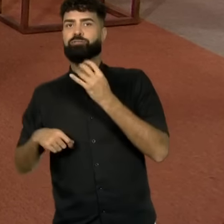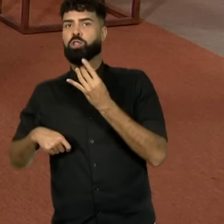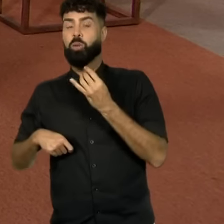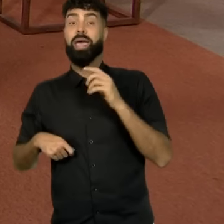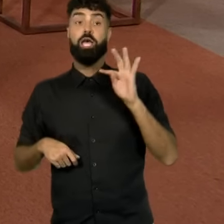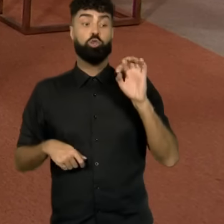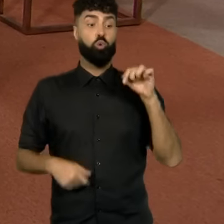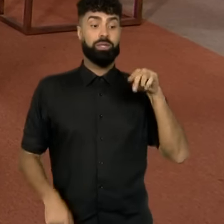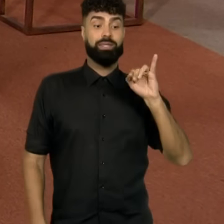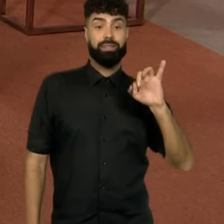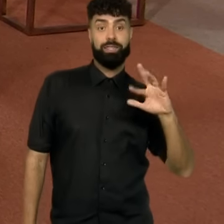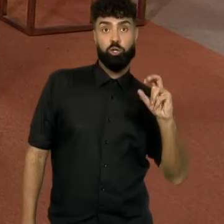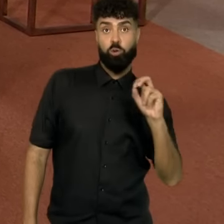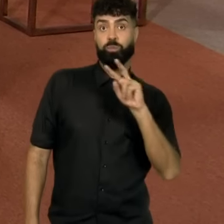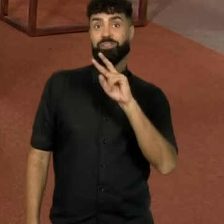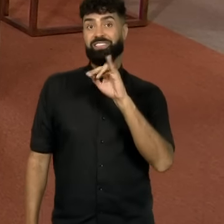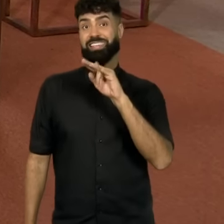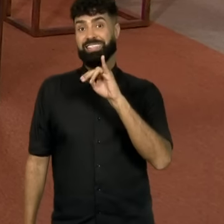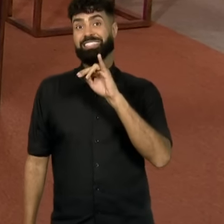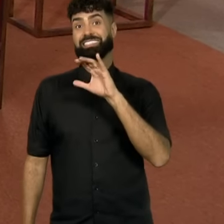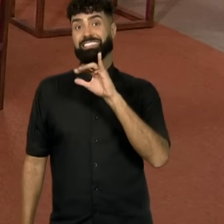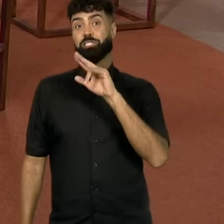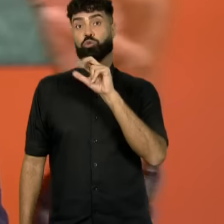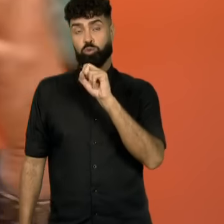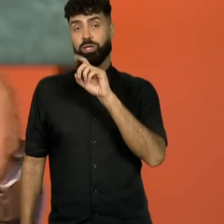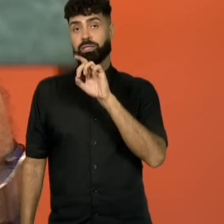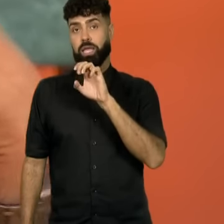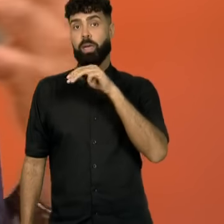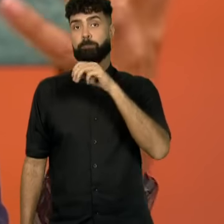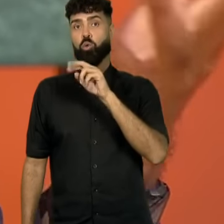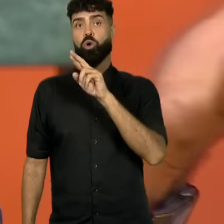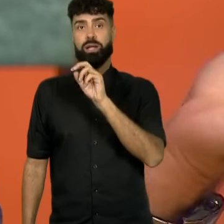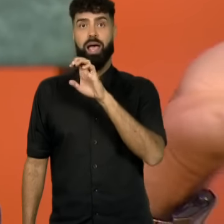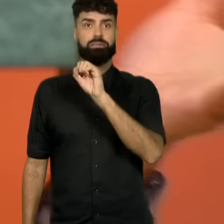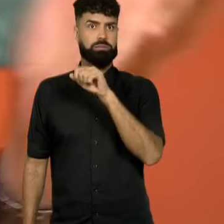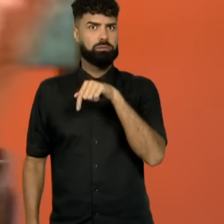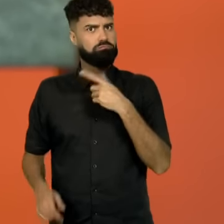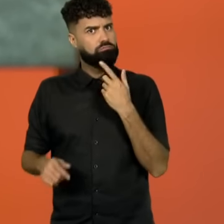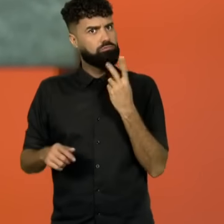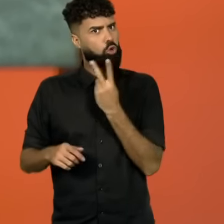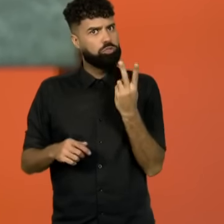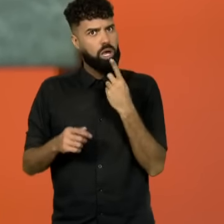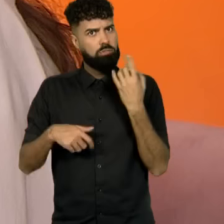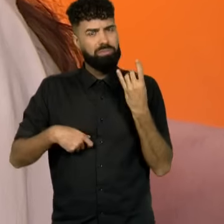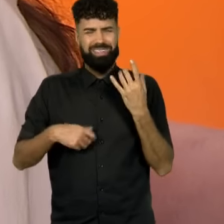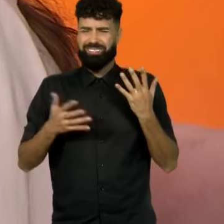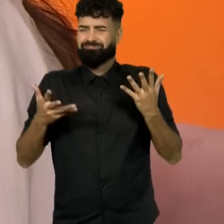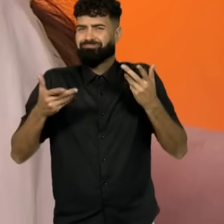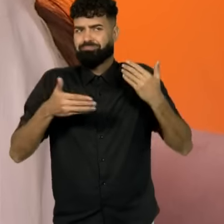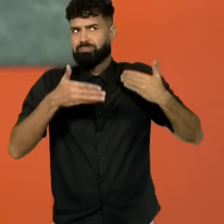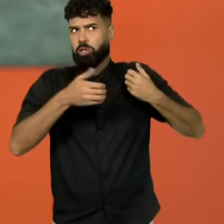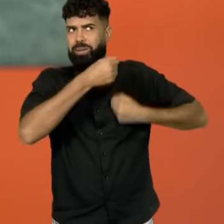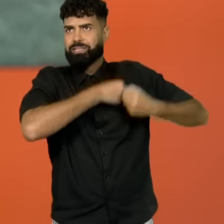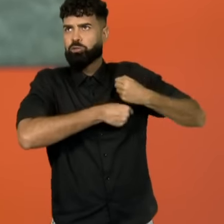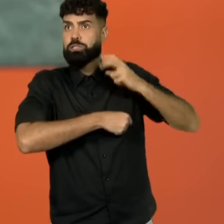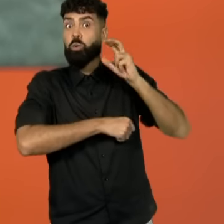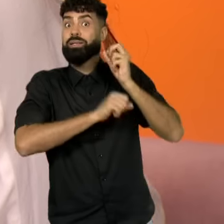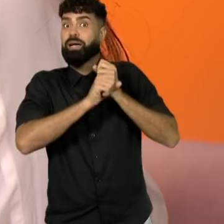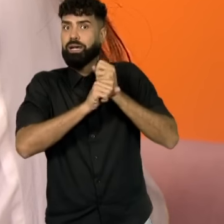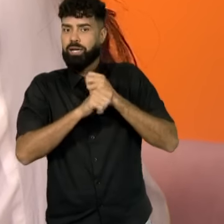Com Toquinho e Vinícius de Moraes. É. Né, um espetáculo incrível, né? Enfim, que ano passado... completou 50 anos. Que a projetou